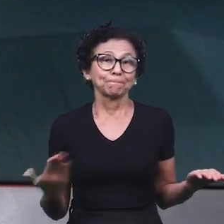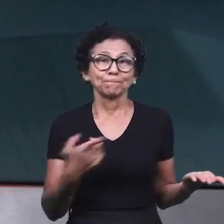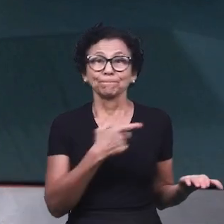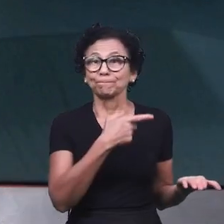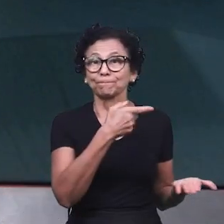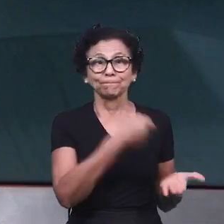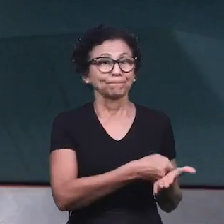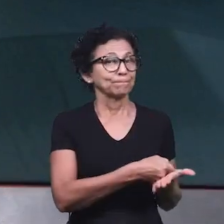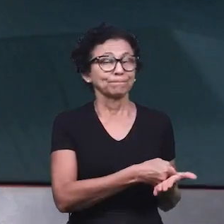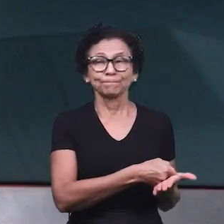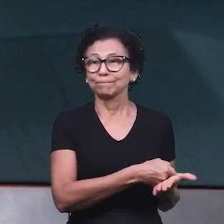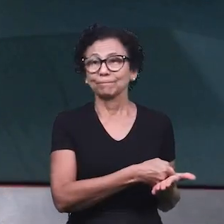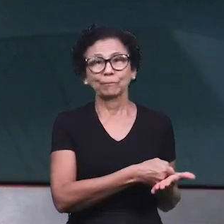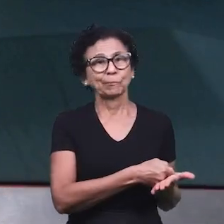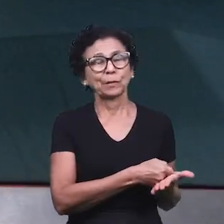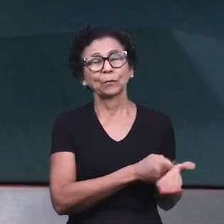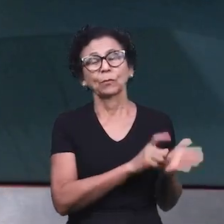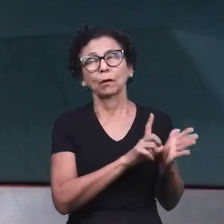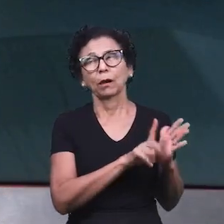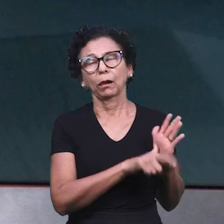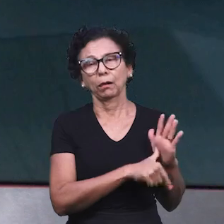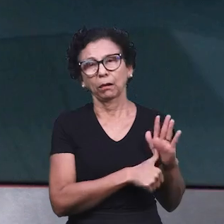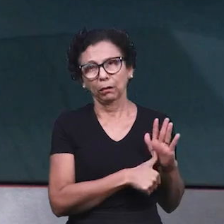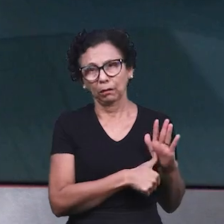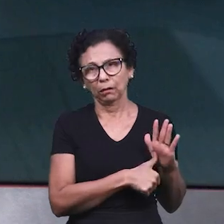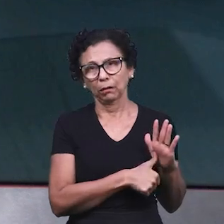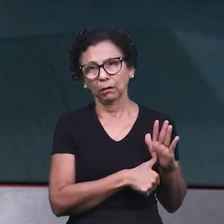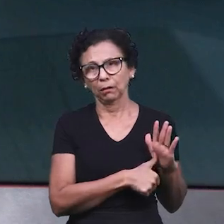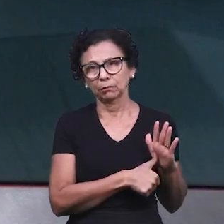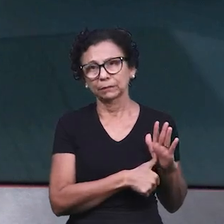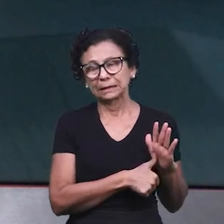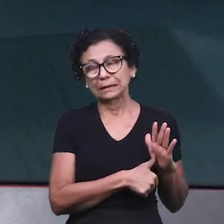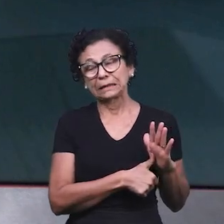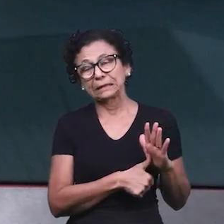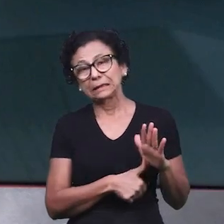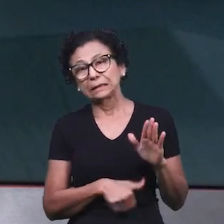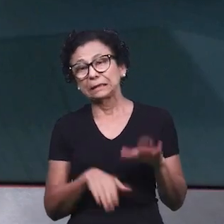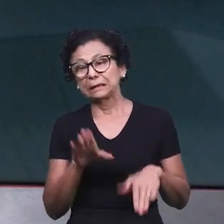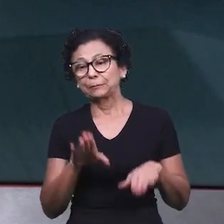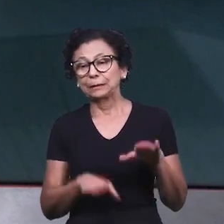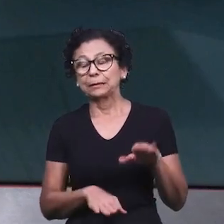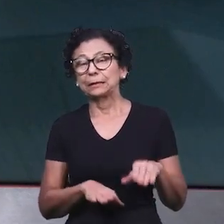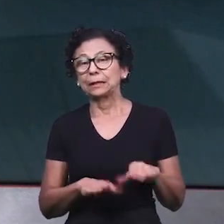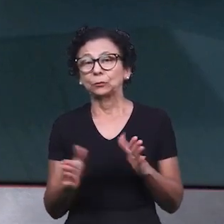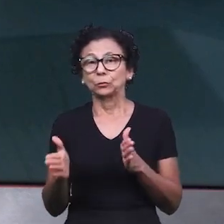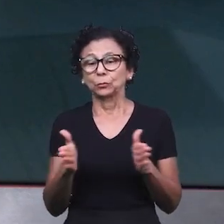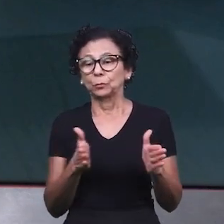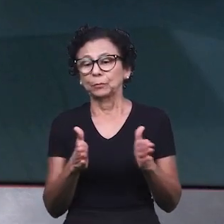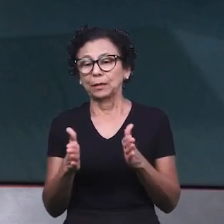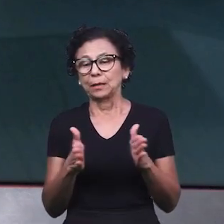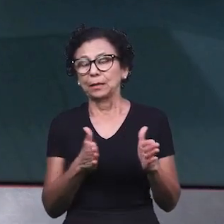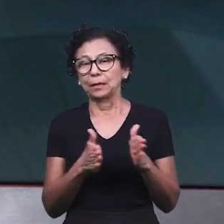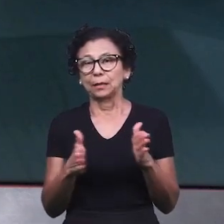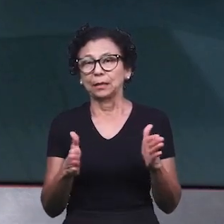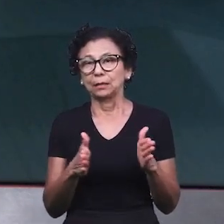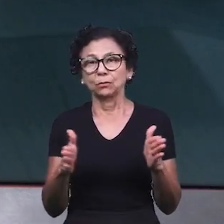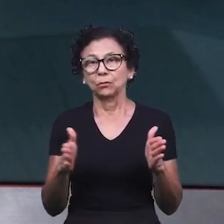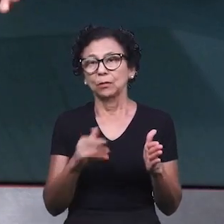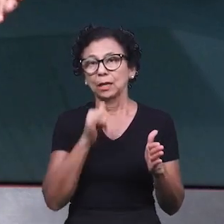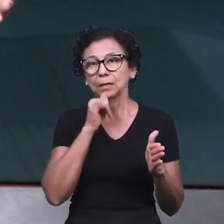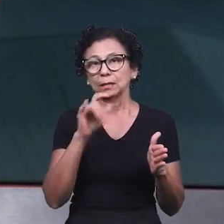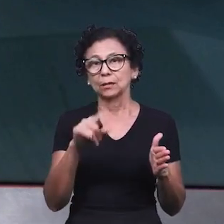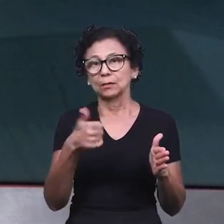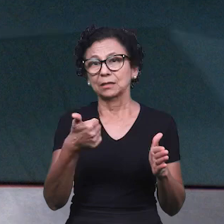não se cumpriu o pagamento, houve atraso, e dependendo do tempo, esse valor